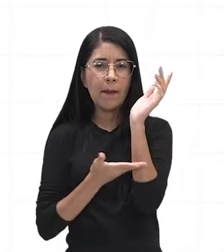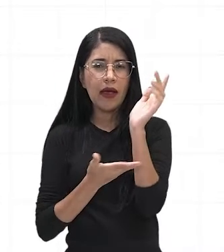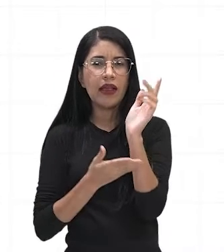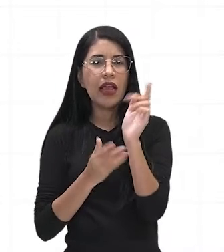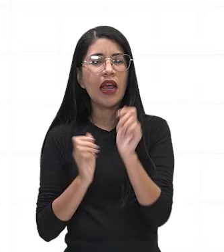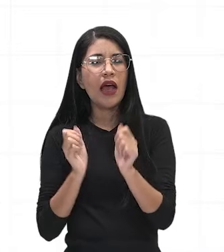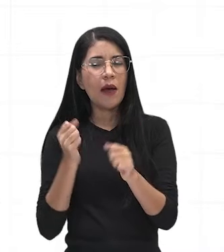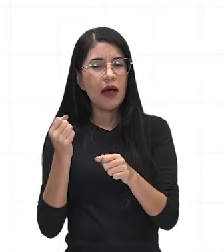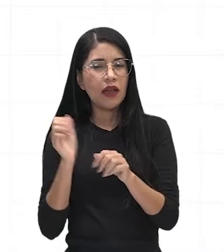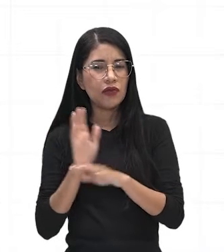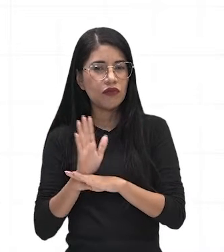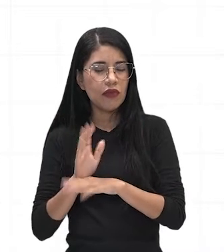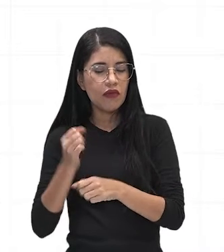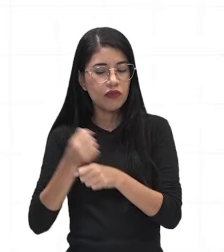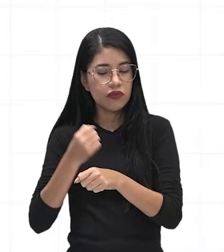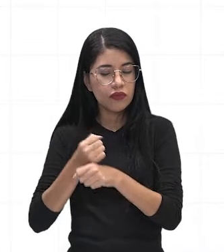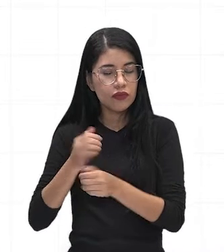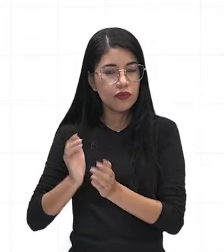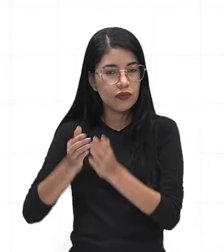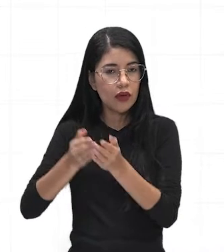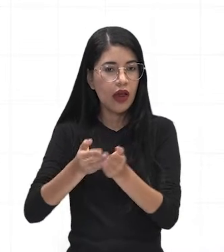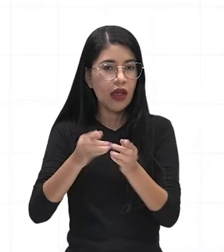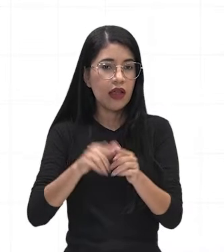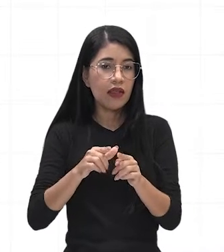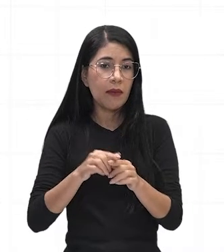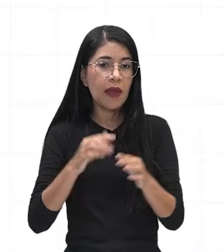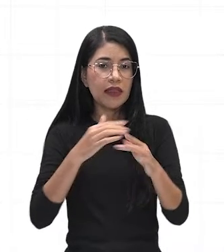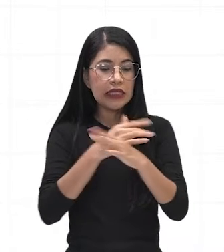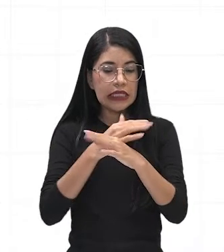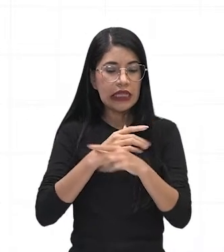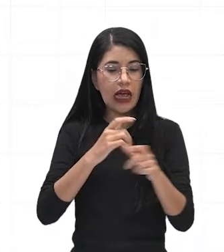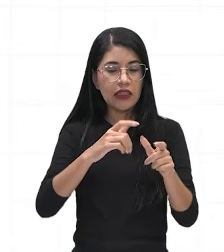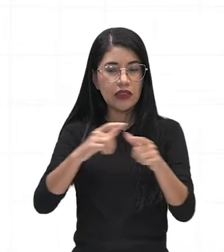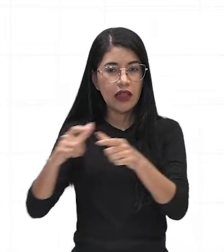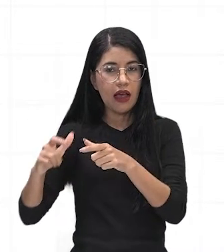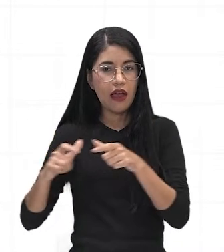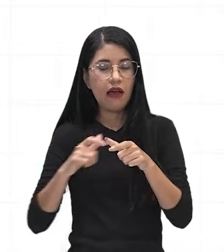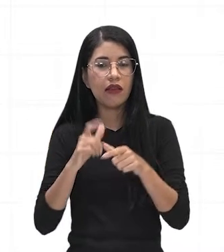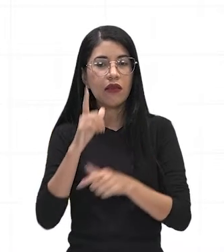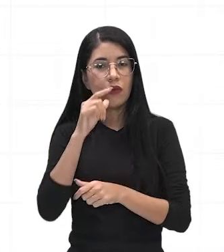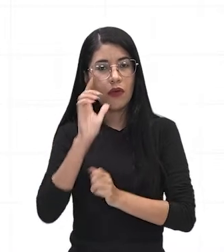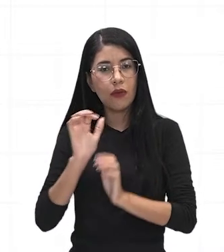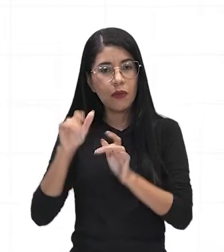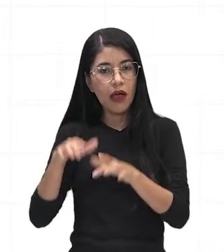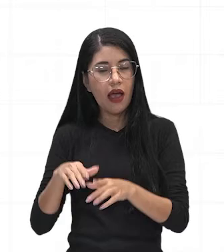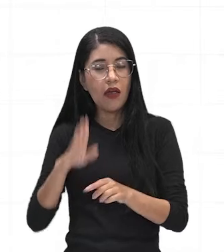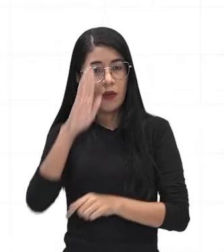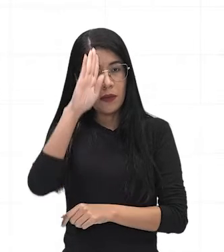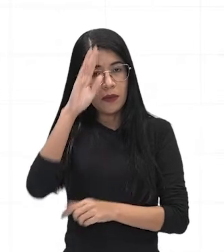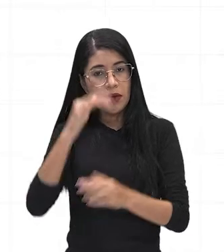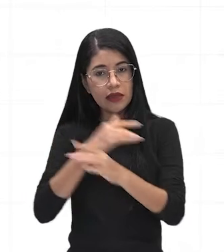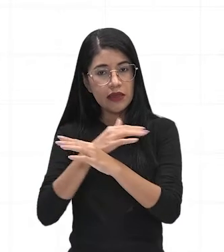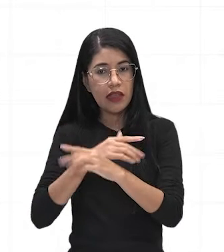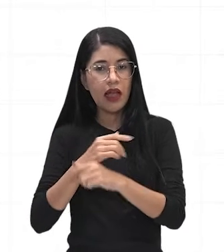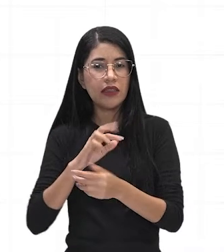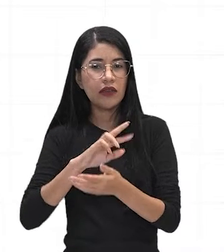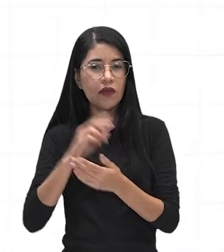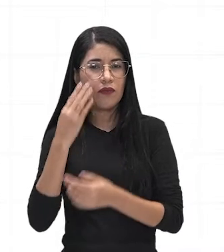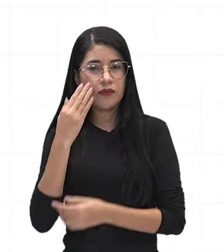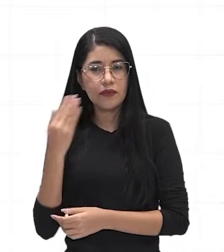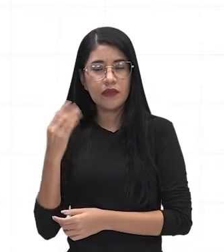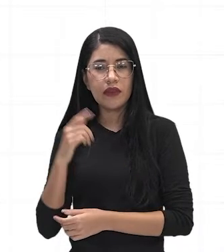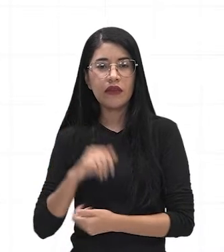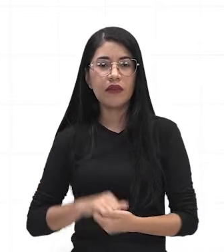embarcações. Fundaram colônias em torno do mar Mediterrâneo. Suas principais cidades-estados eram Ugarit, Tiro, Biblo